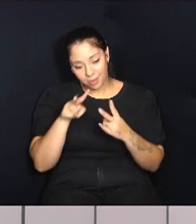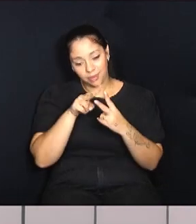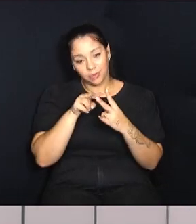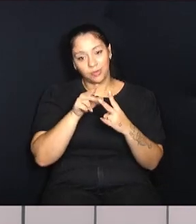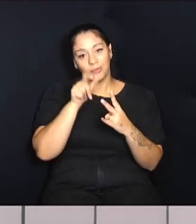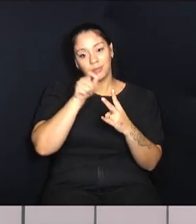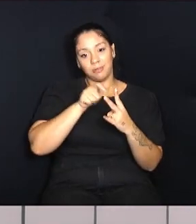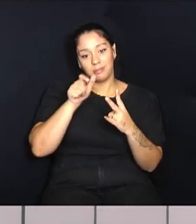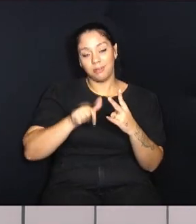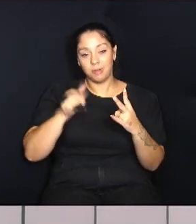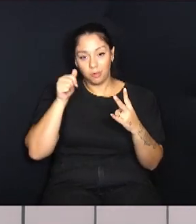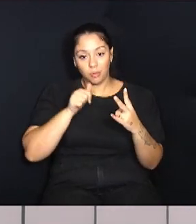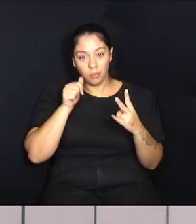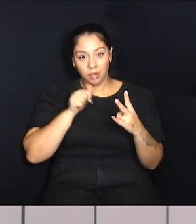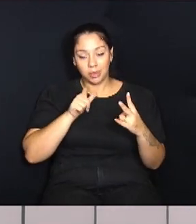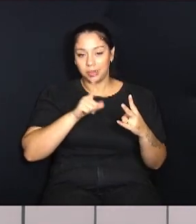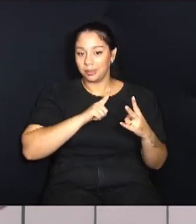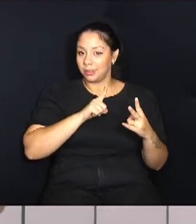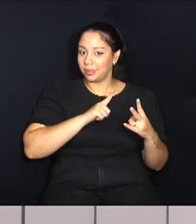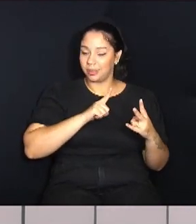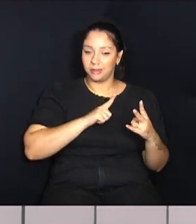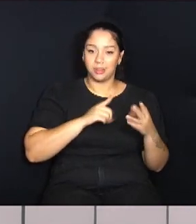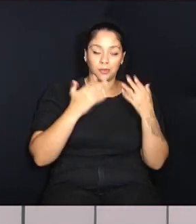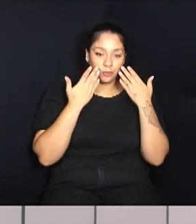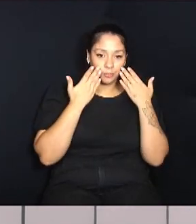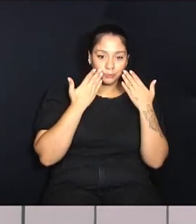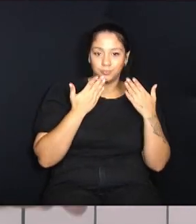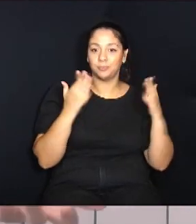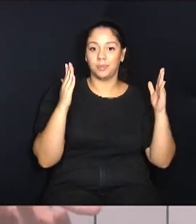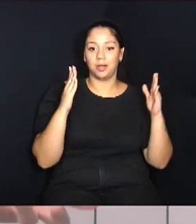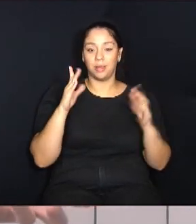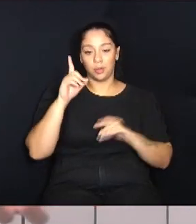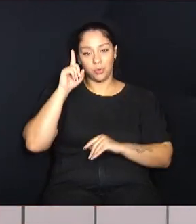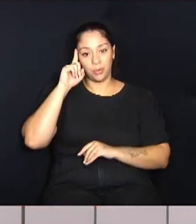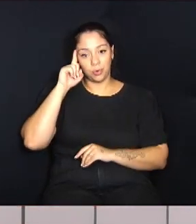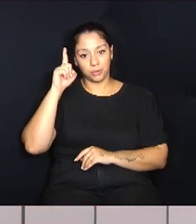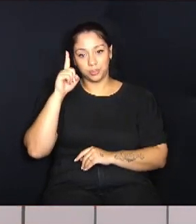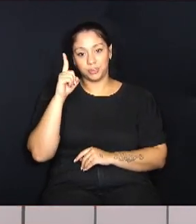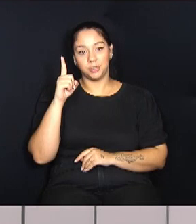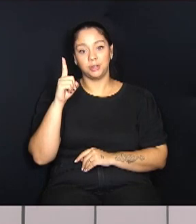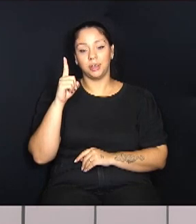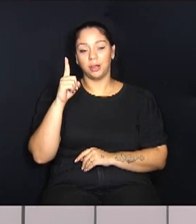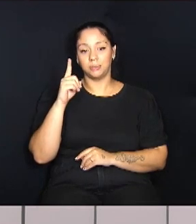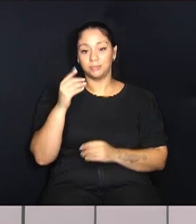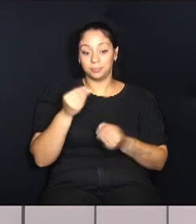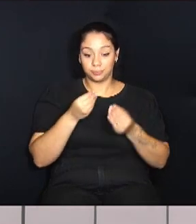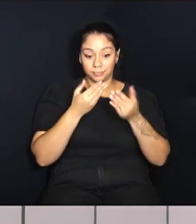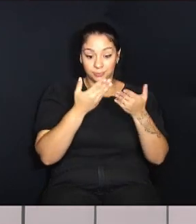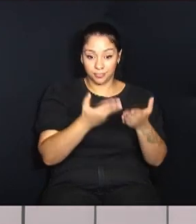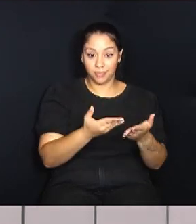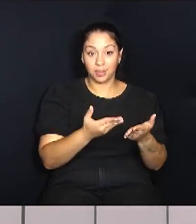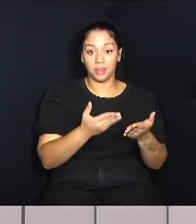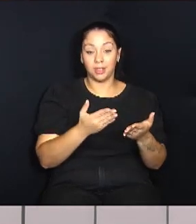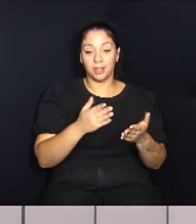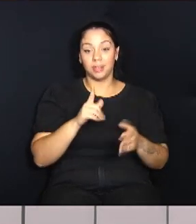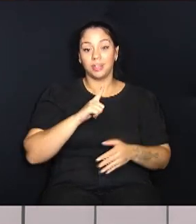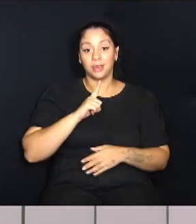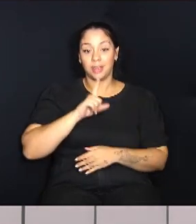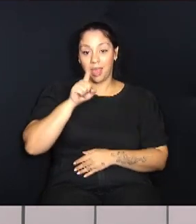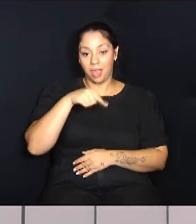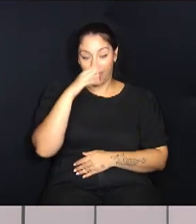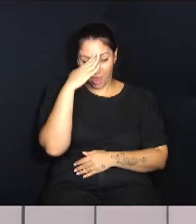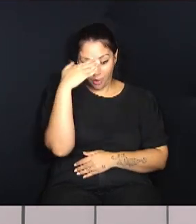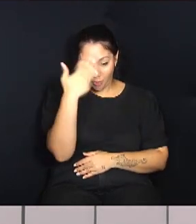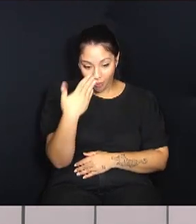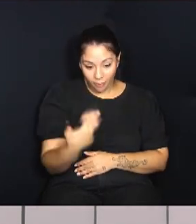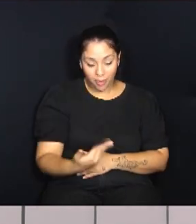em suas áreas de atuação. O dia da entrega não foi por acaso. Por se tratar de honrarias que são específicas